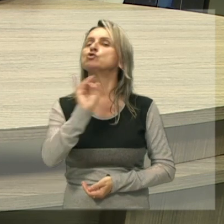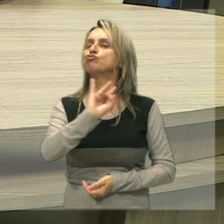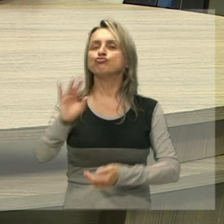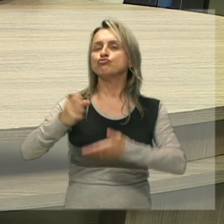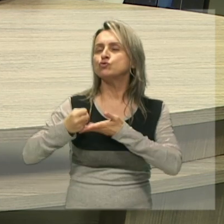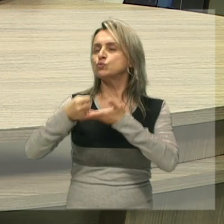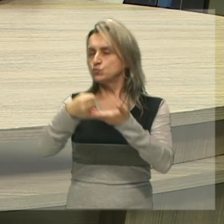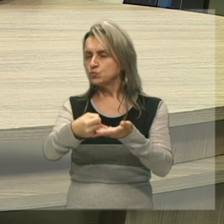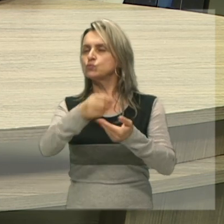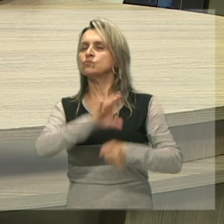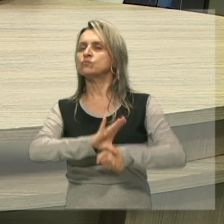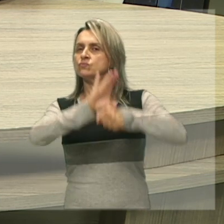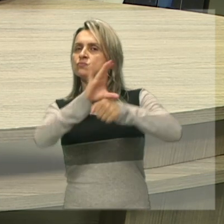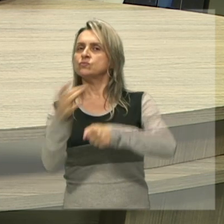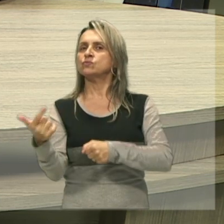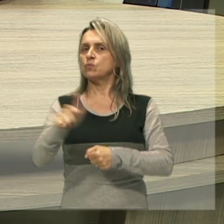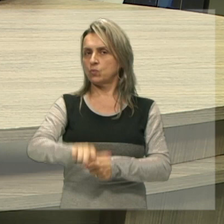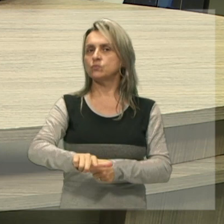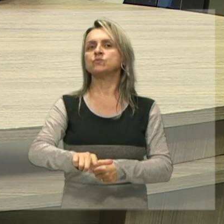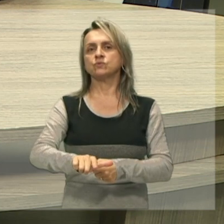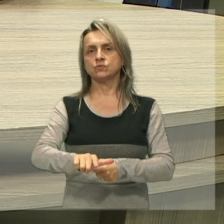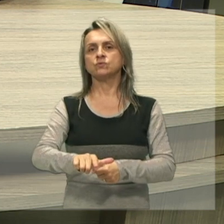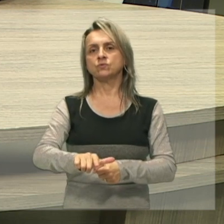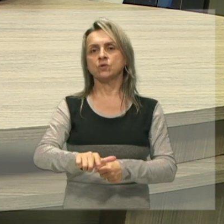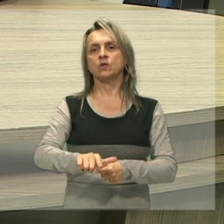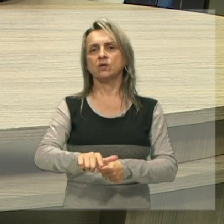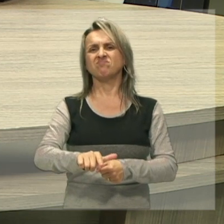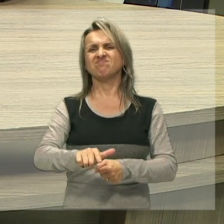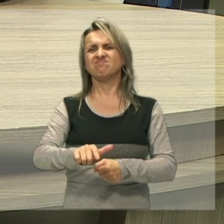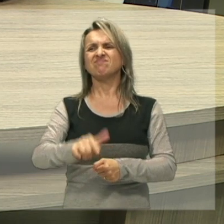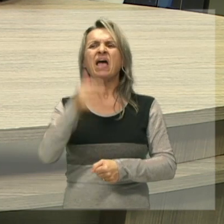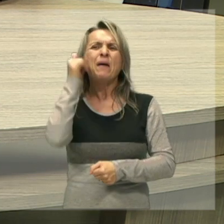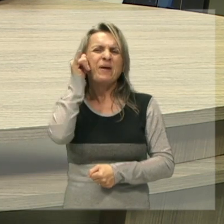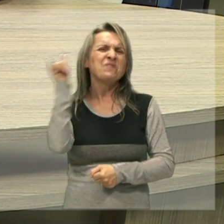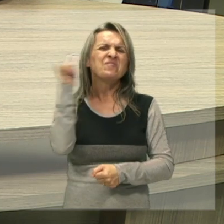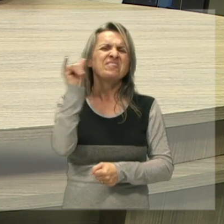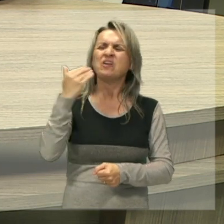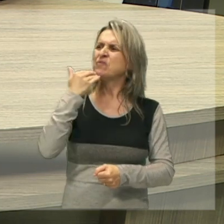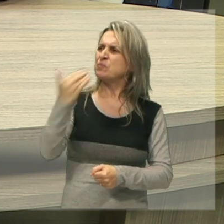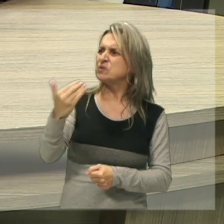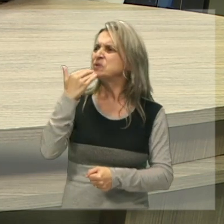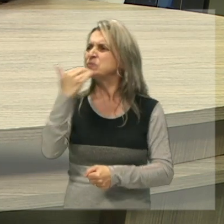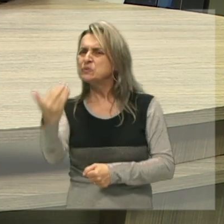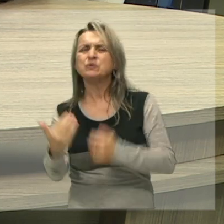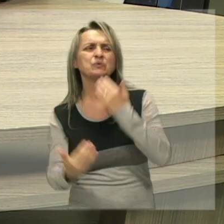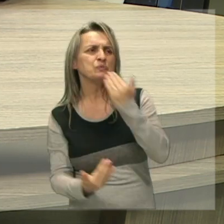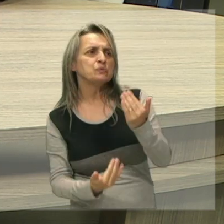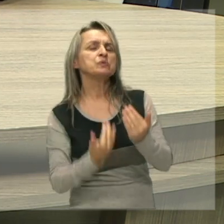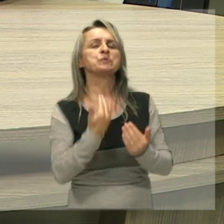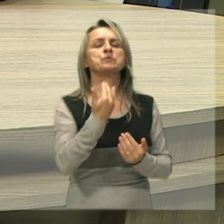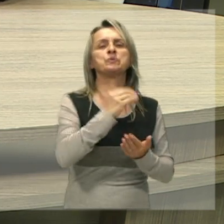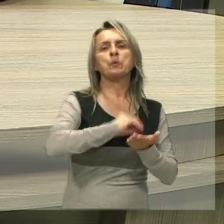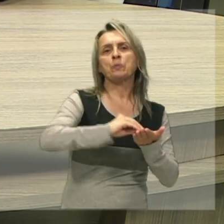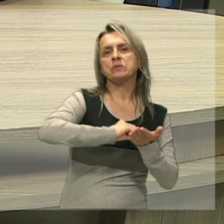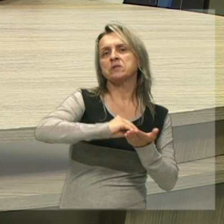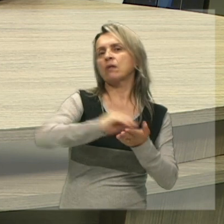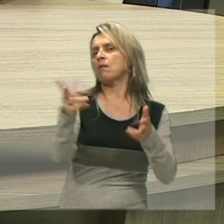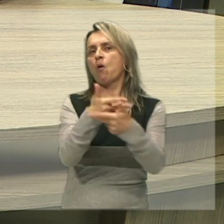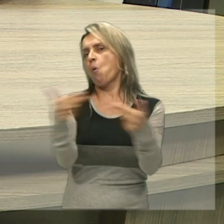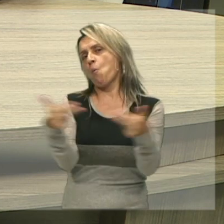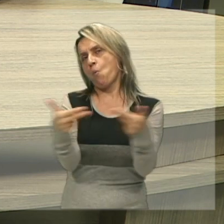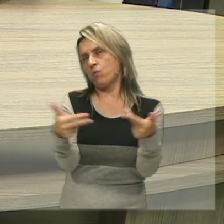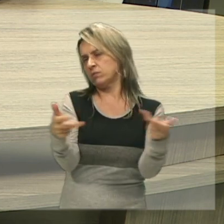que o conselho não precisasse ficar tanto pedindo, toda vez pedir para alguma secretaria, para outra secretaria, coisas, por exemplo, para